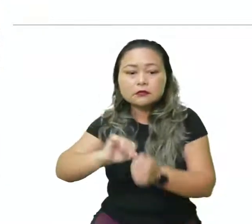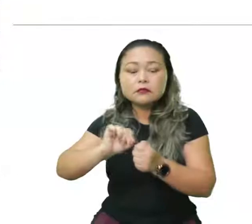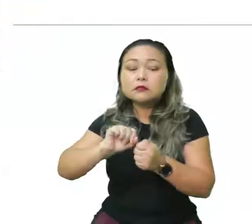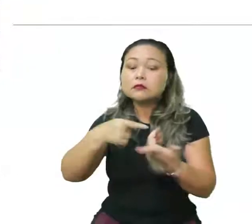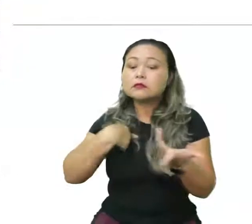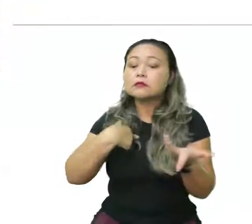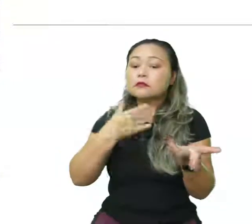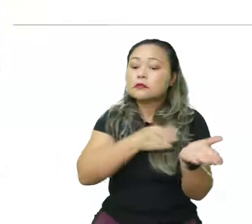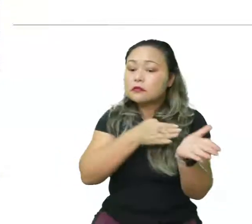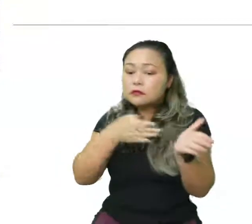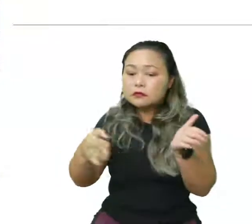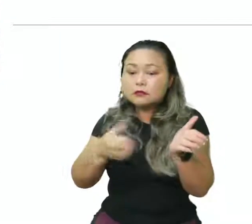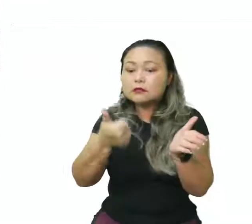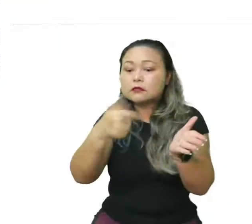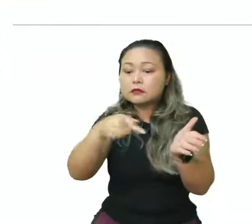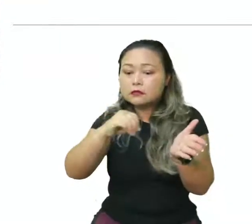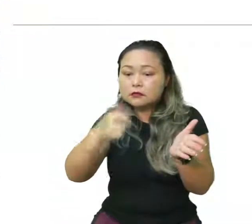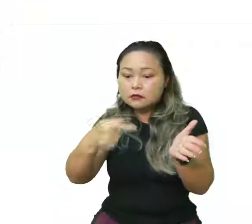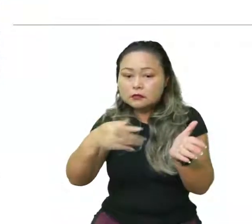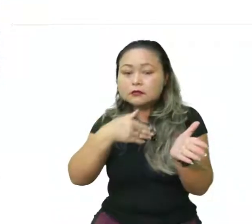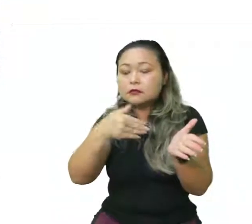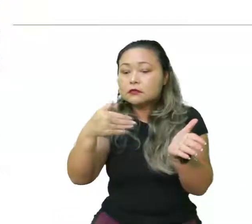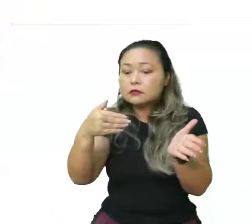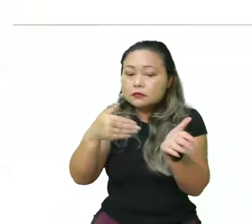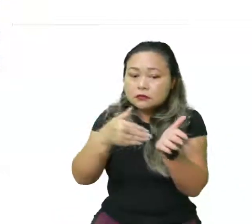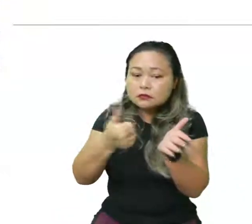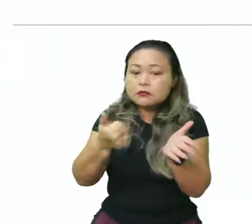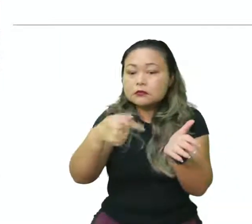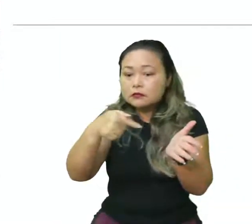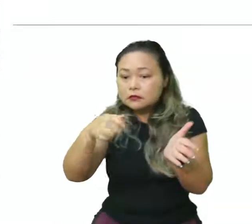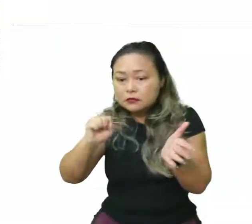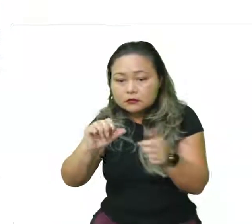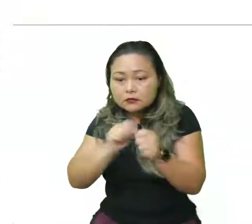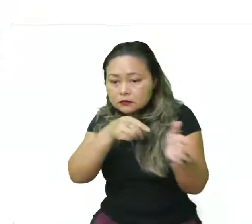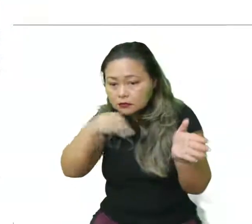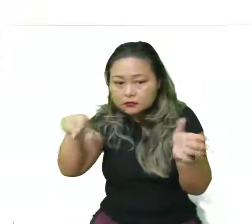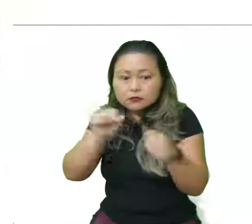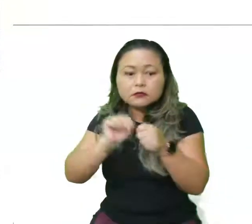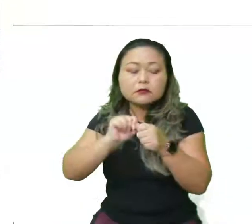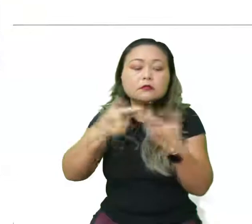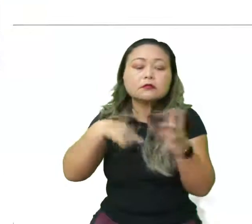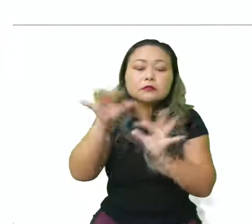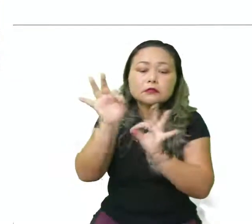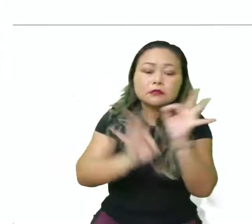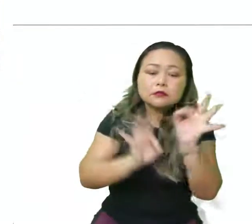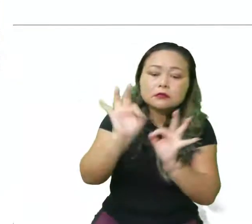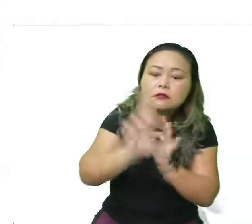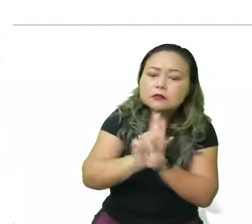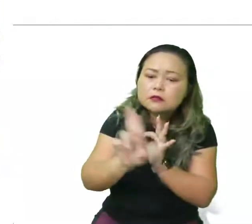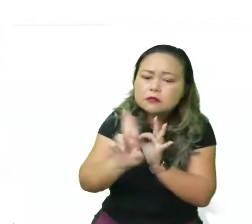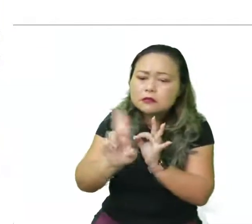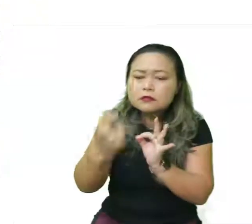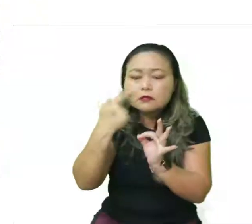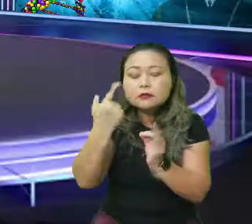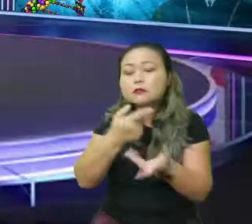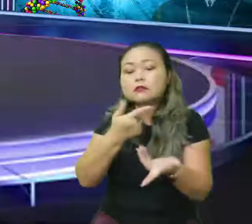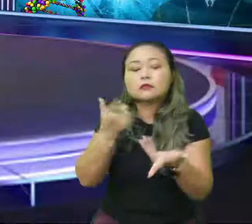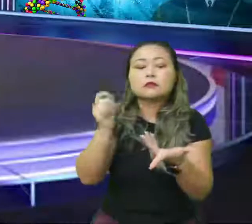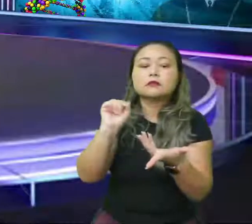1707-1778, elaborou a nomenclatura binominal, onde ele tem a estipulação das categorias. Olha aqui para